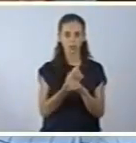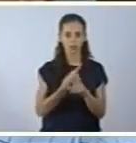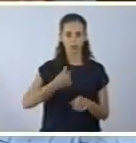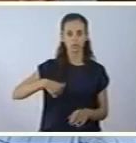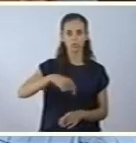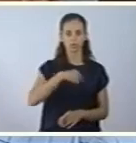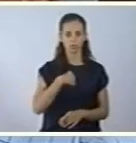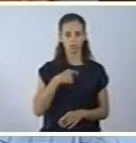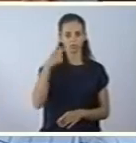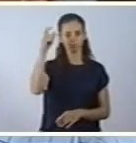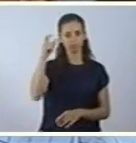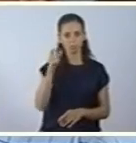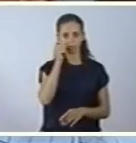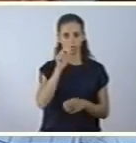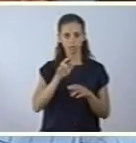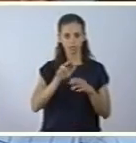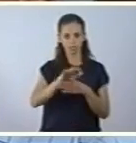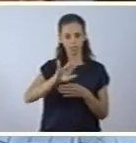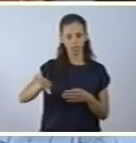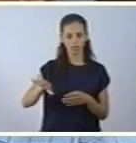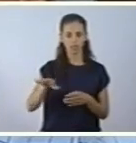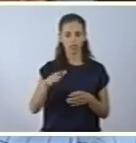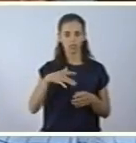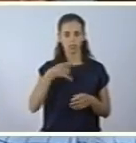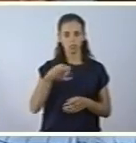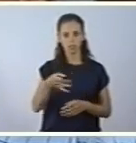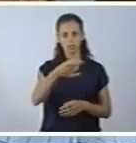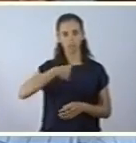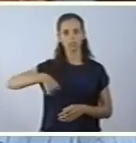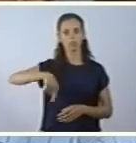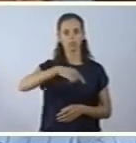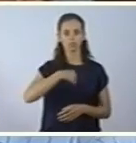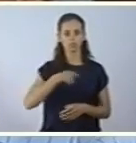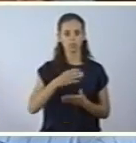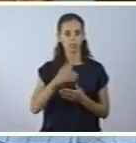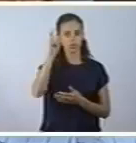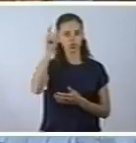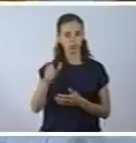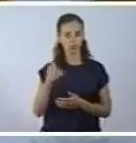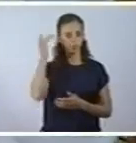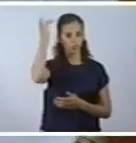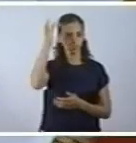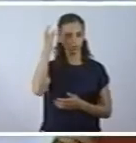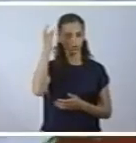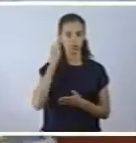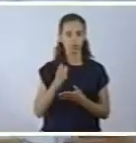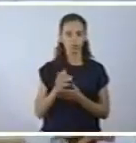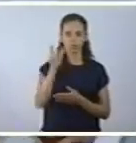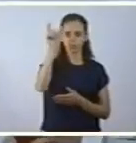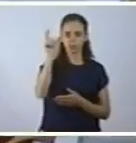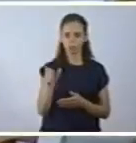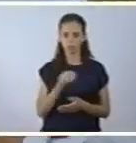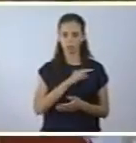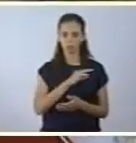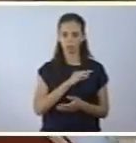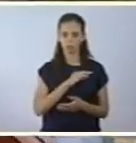súplica. Vós que estás à direita do Pai, tende piedade de nós. Só vós sois o Santo,